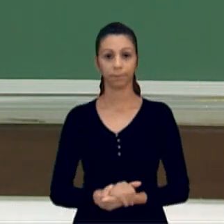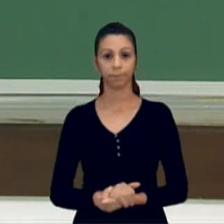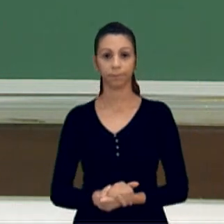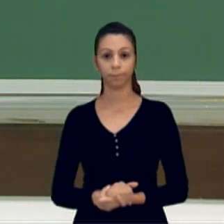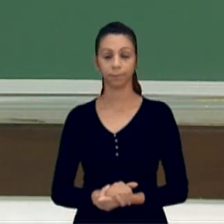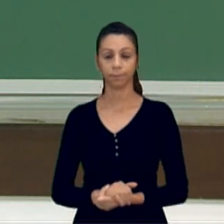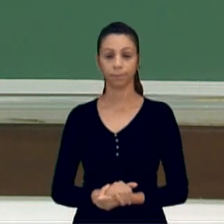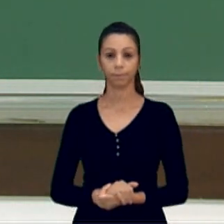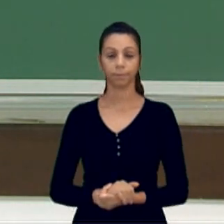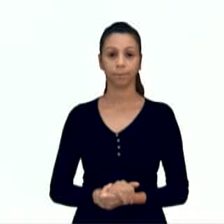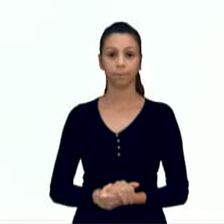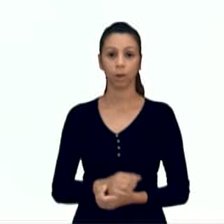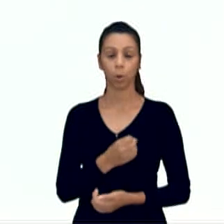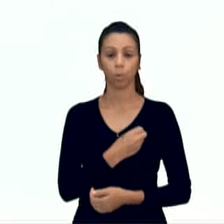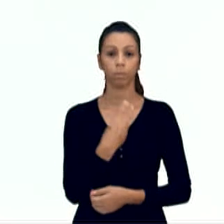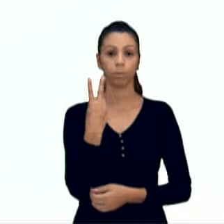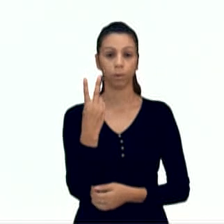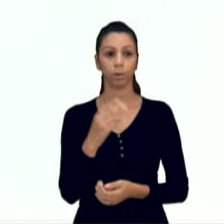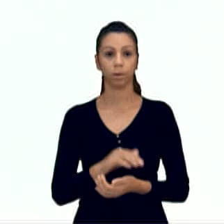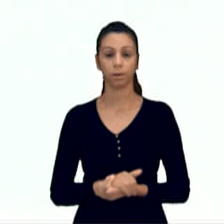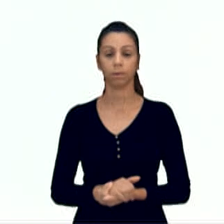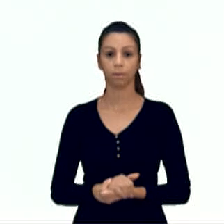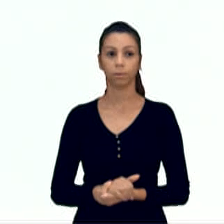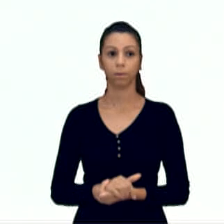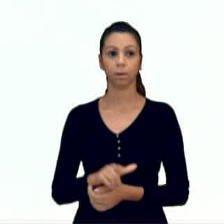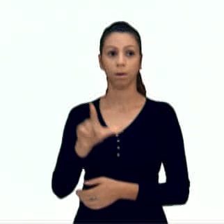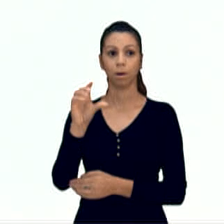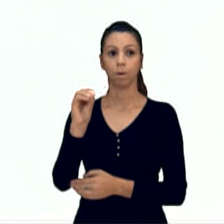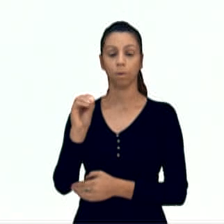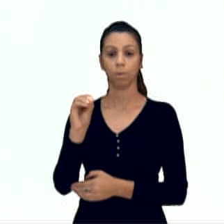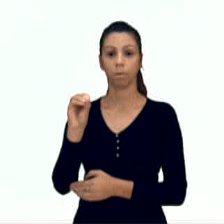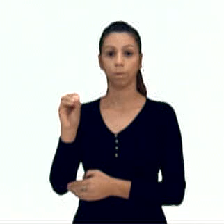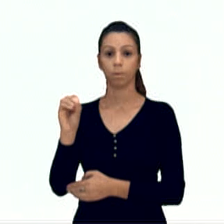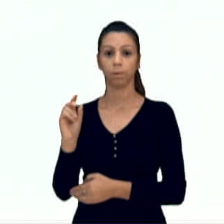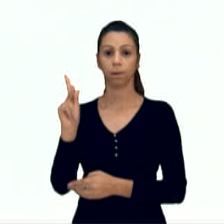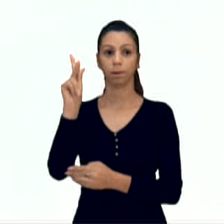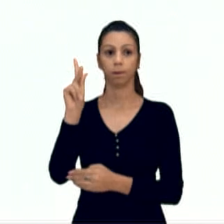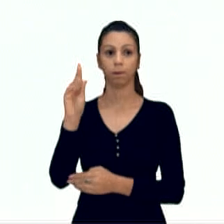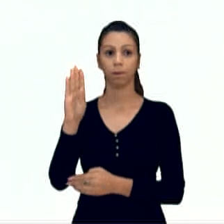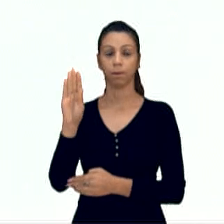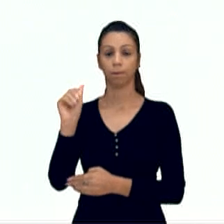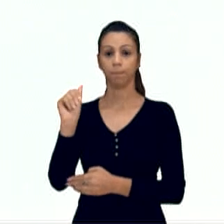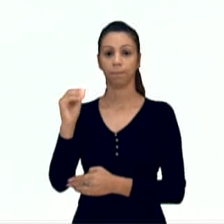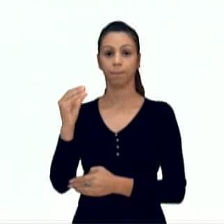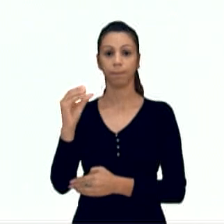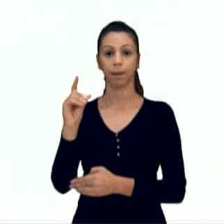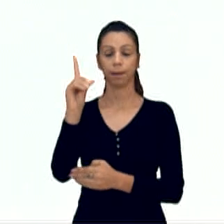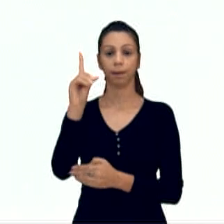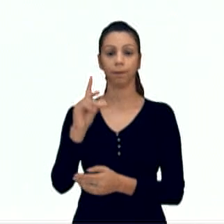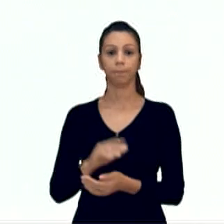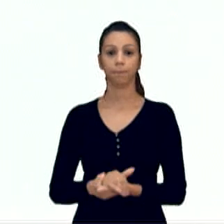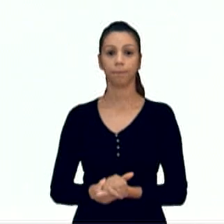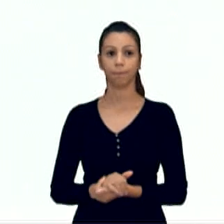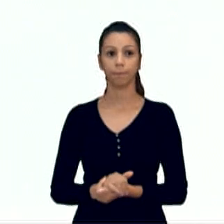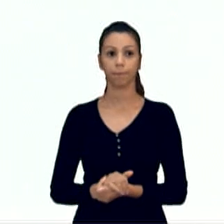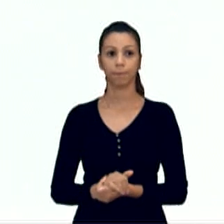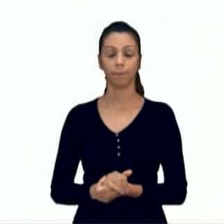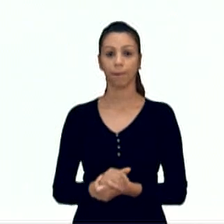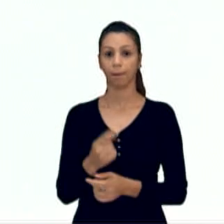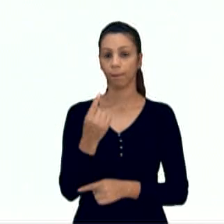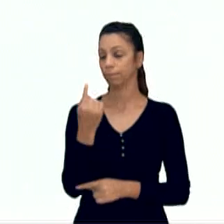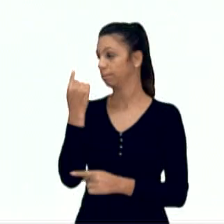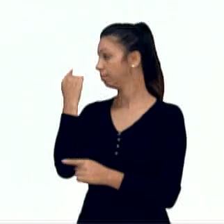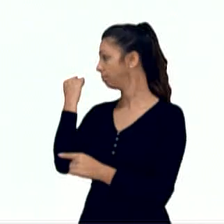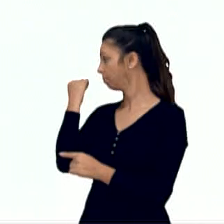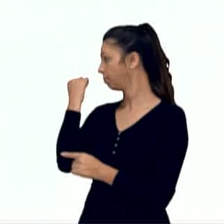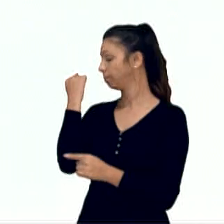Number 2, complete the lyrics with look back or go on. Então, look back, lembram que é? Olhar para